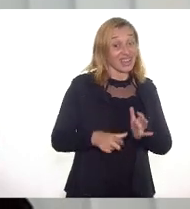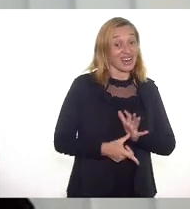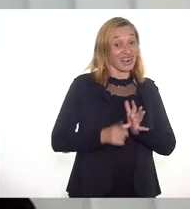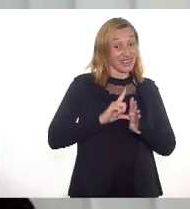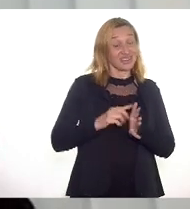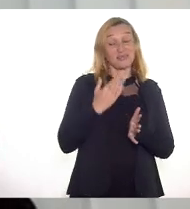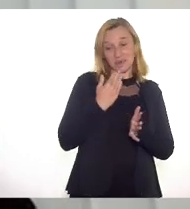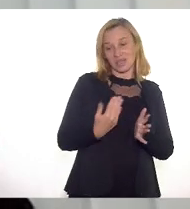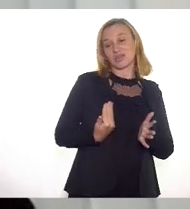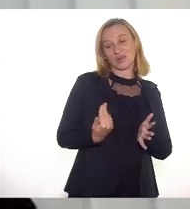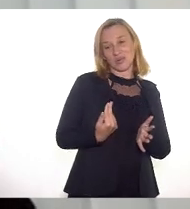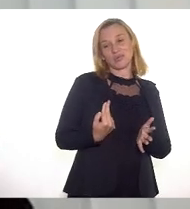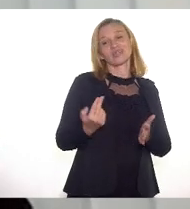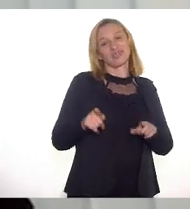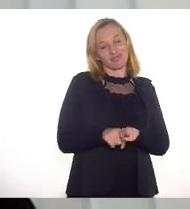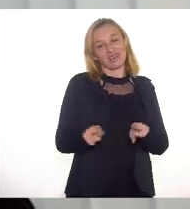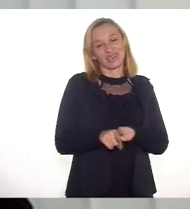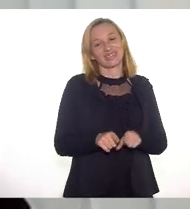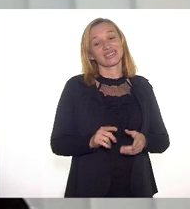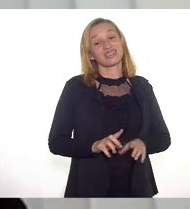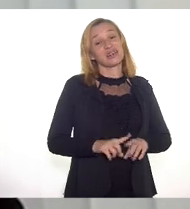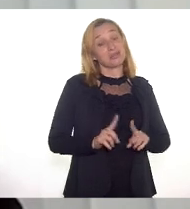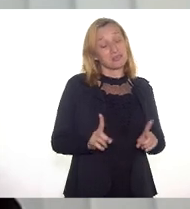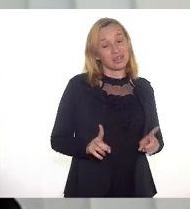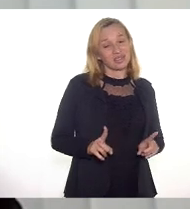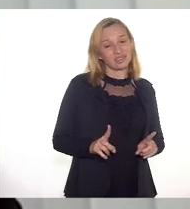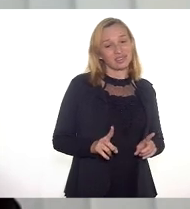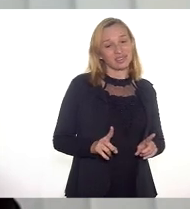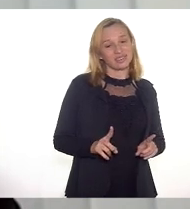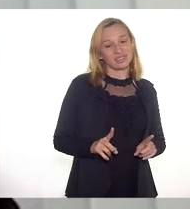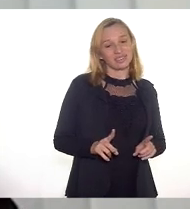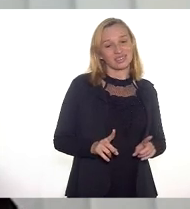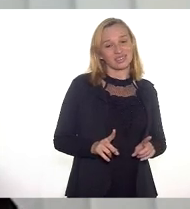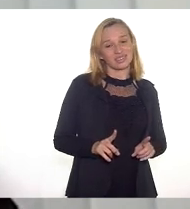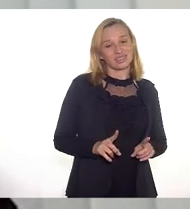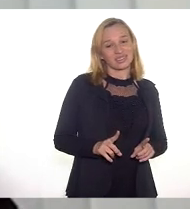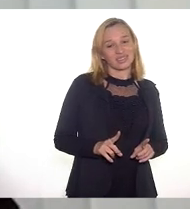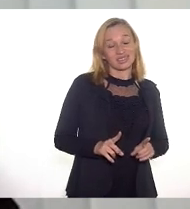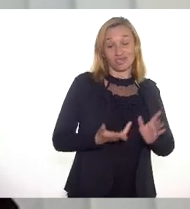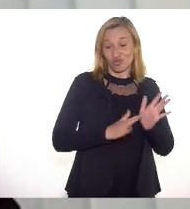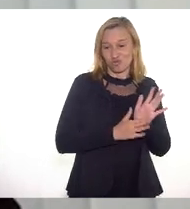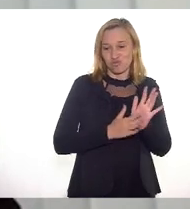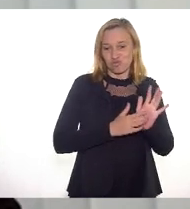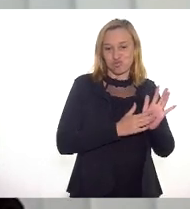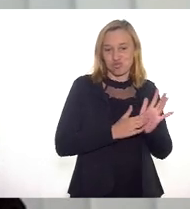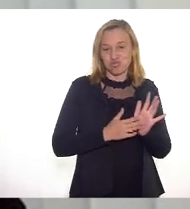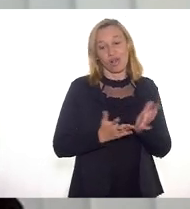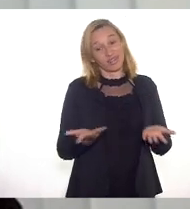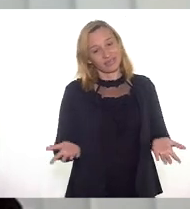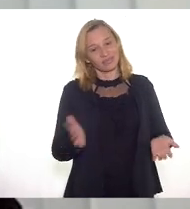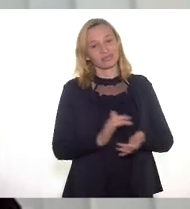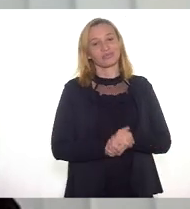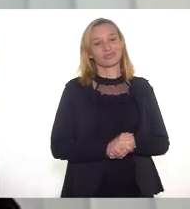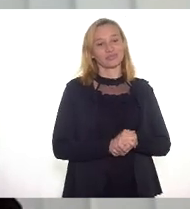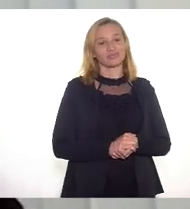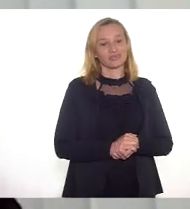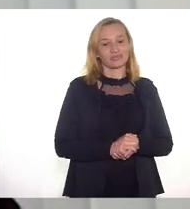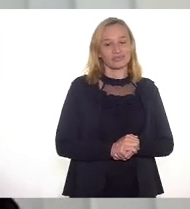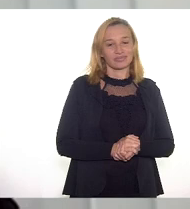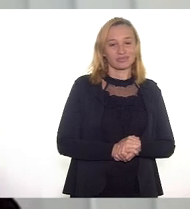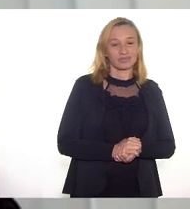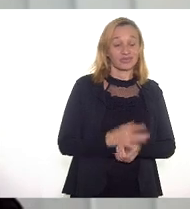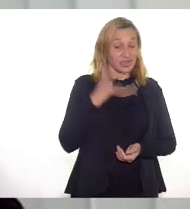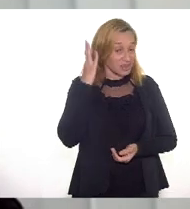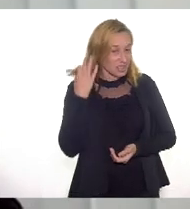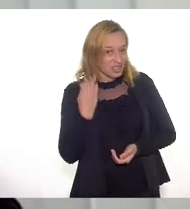de pedir a coautoria. Apesar de eu não ter muito protótipo de samba, né, deputada? Ser loura